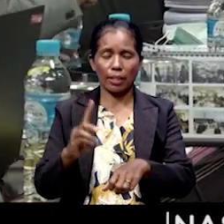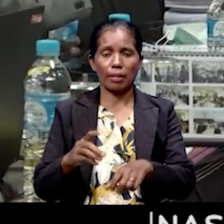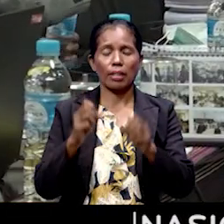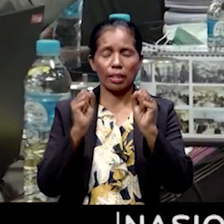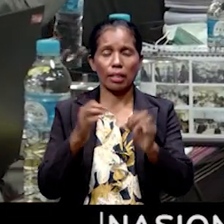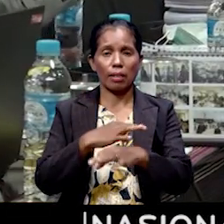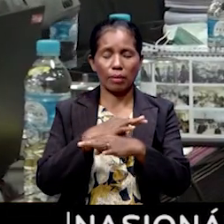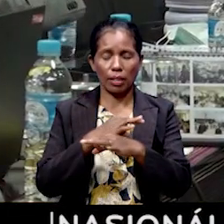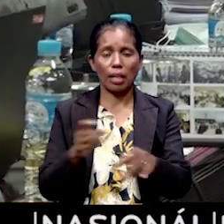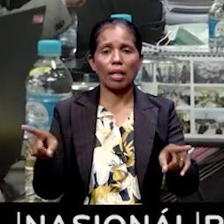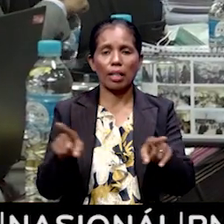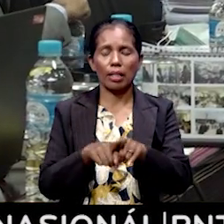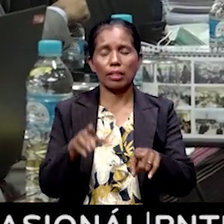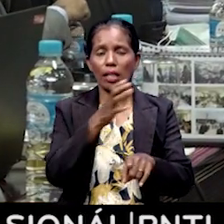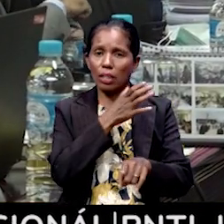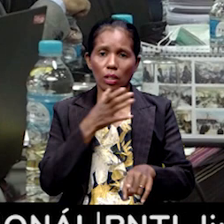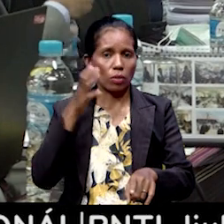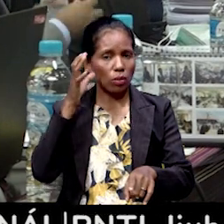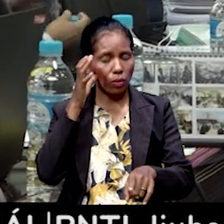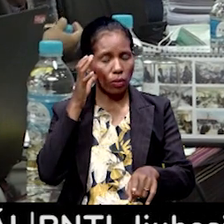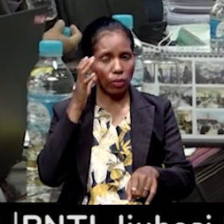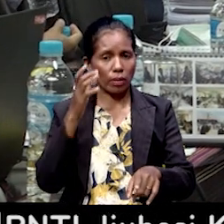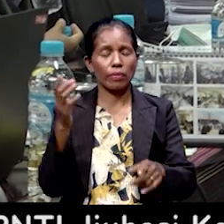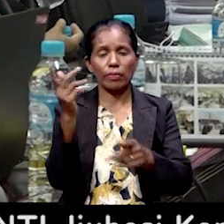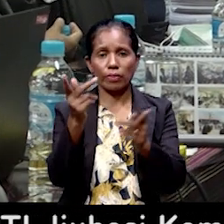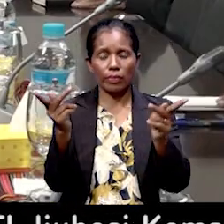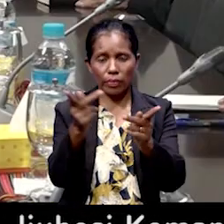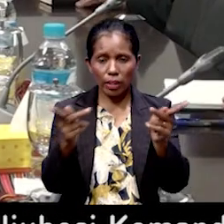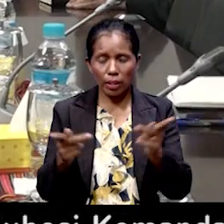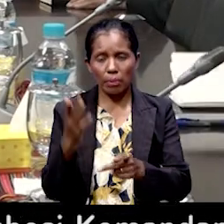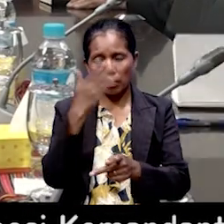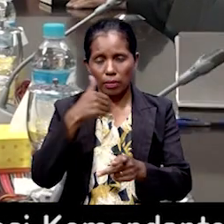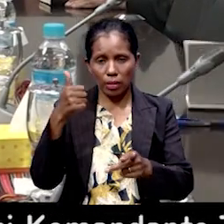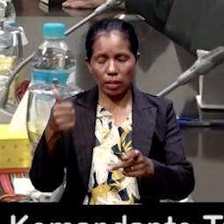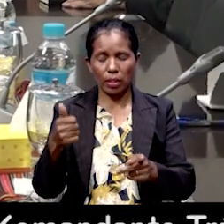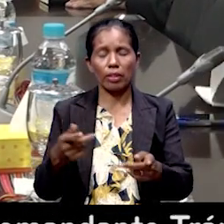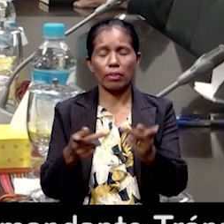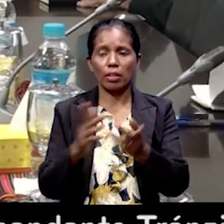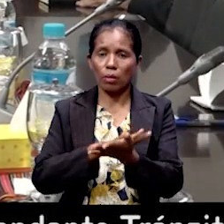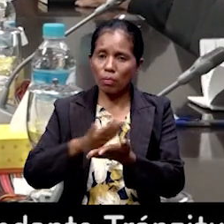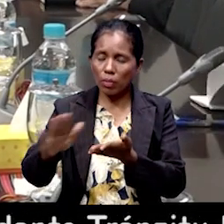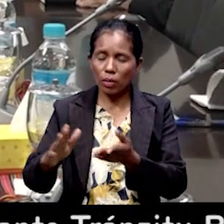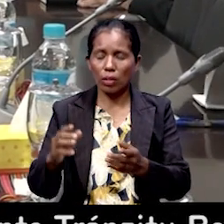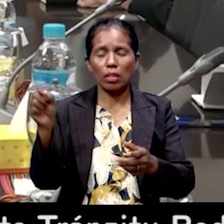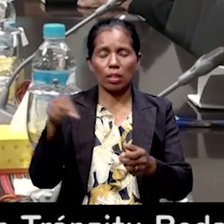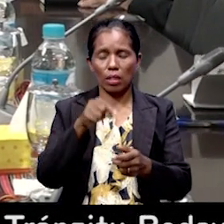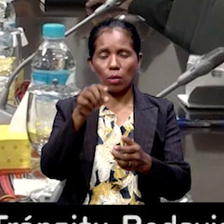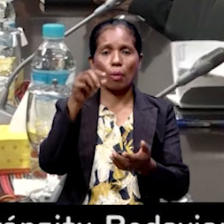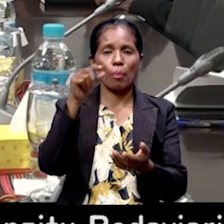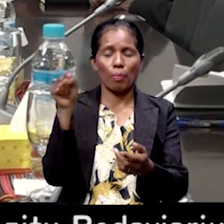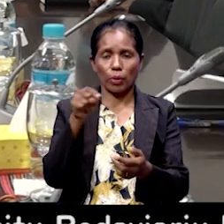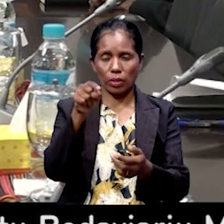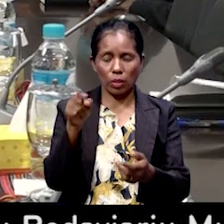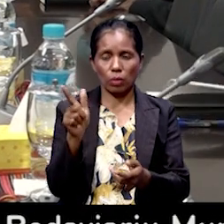produtivo sira, hanesan agricultura, turismo, ambiente, no conectividade, ho alocação por cento rua nulo recin